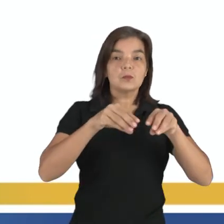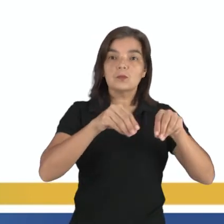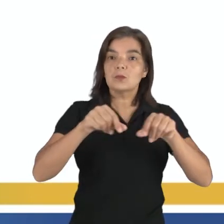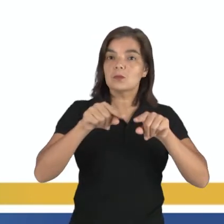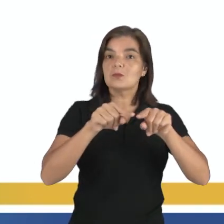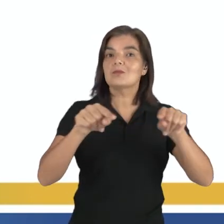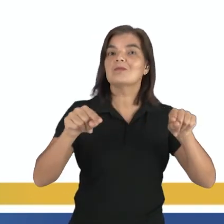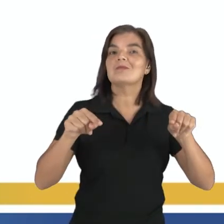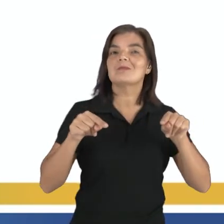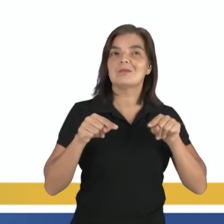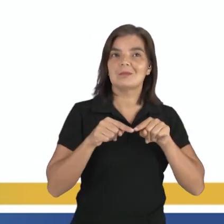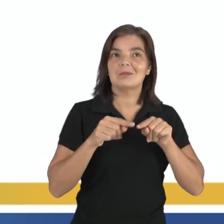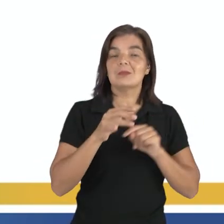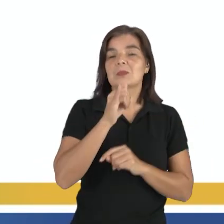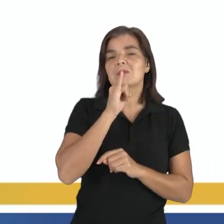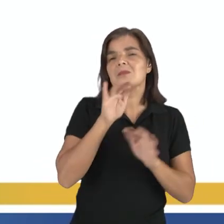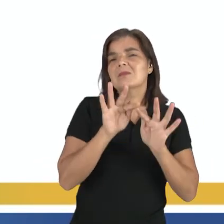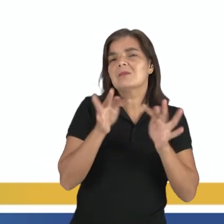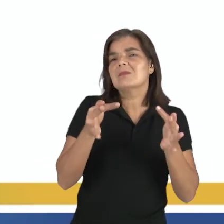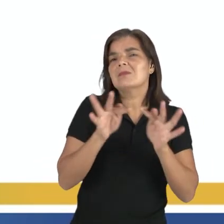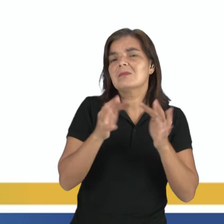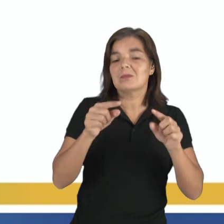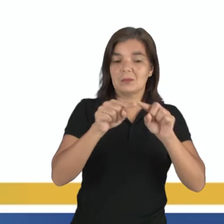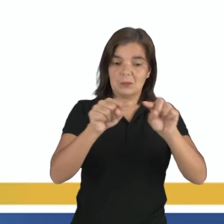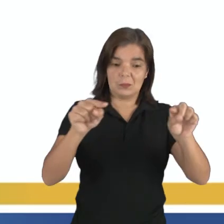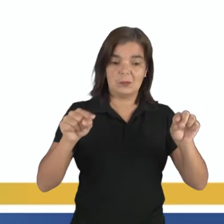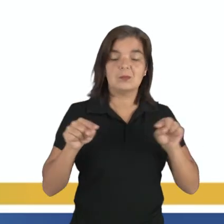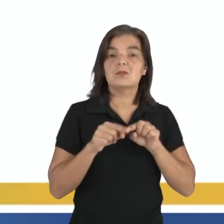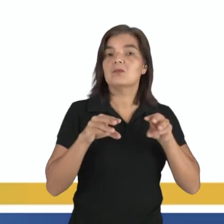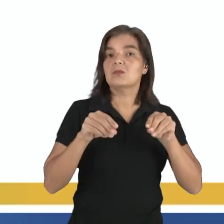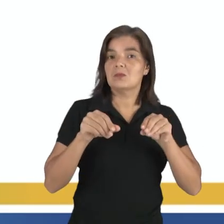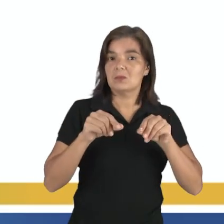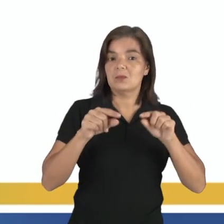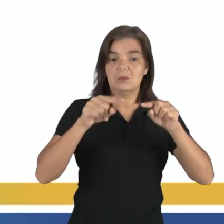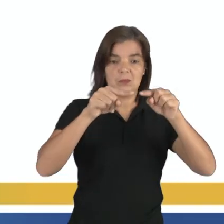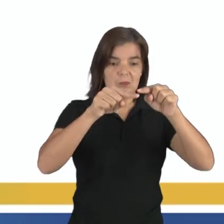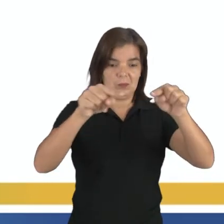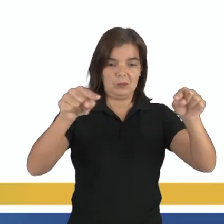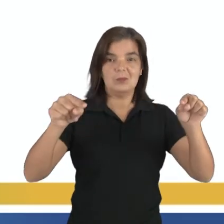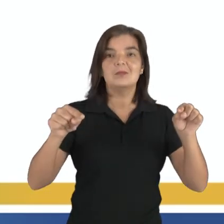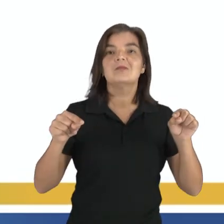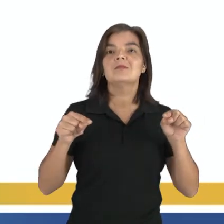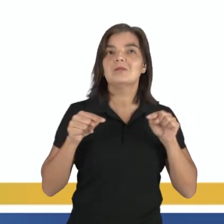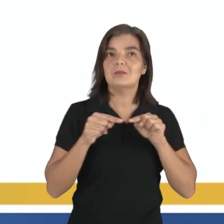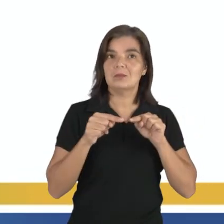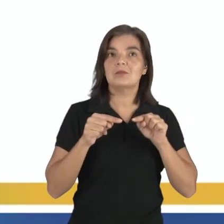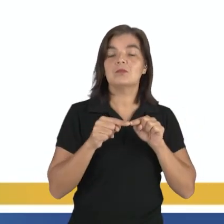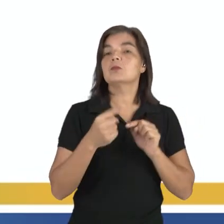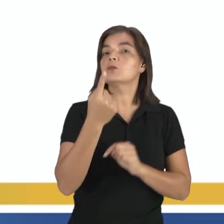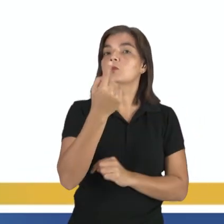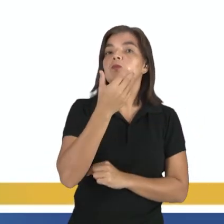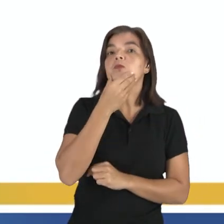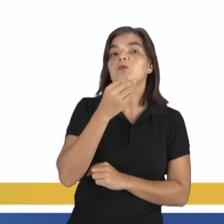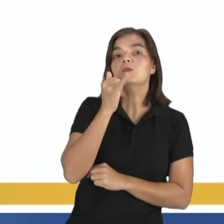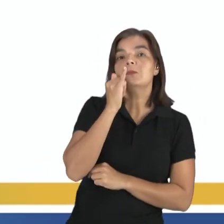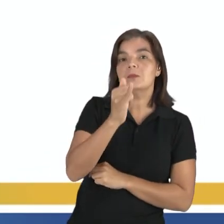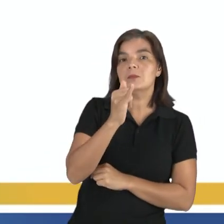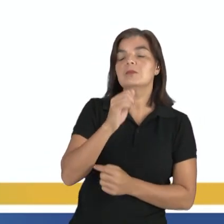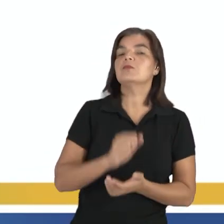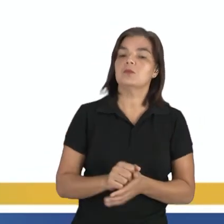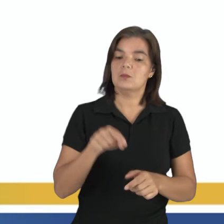terreno, percebam o exemplo simples, quando um terreno foi cercado e que um homem